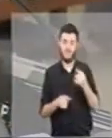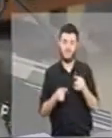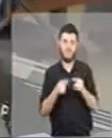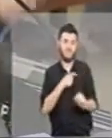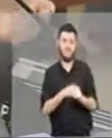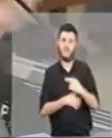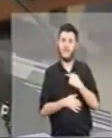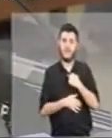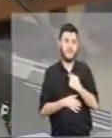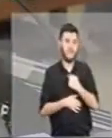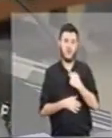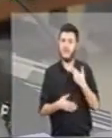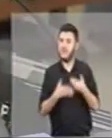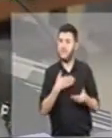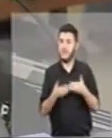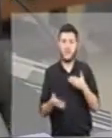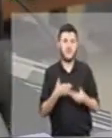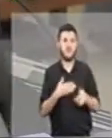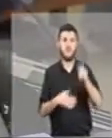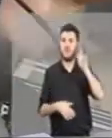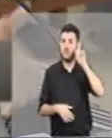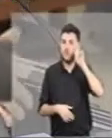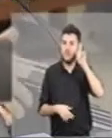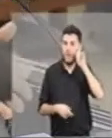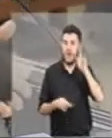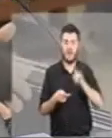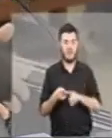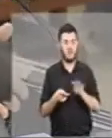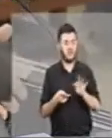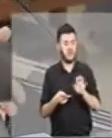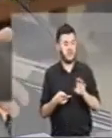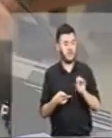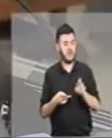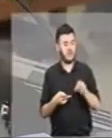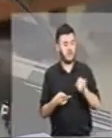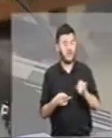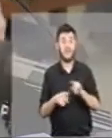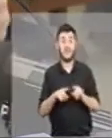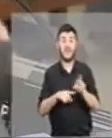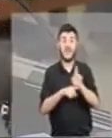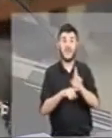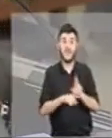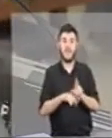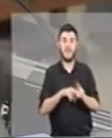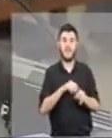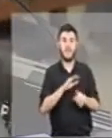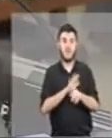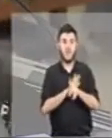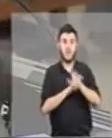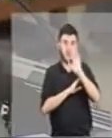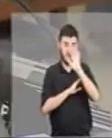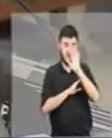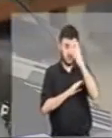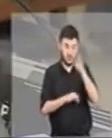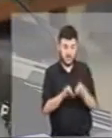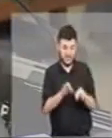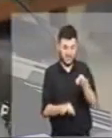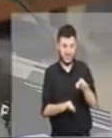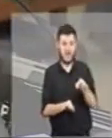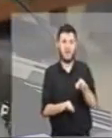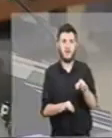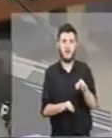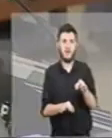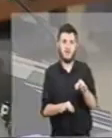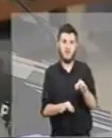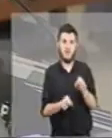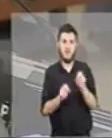Gilmar, do ministro Teori, nesse sentido, o que depende de reserva de jurisdição não pode, o que não depende é válido. Agora, quais são as